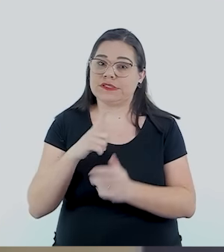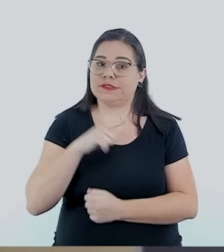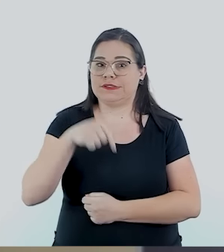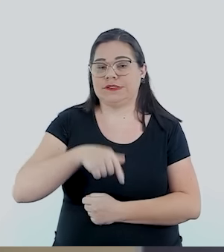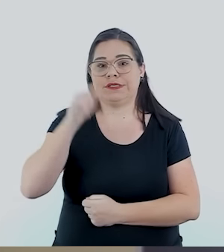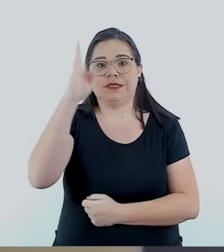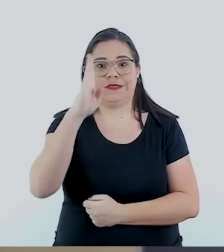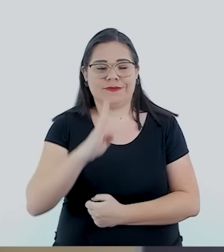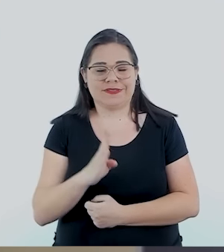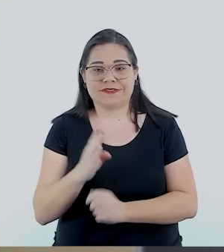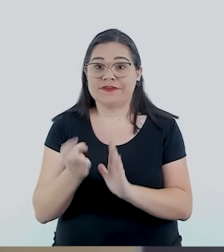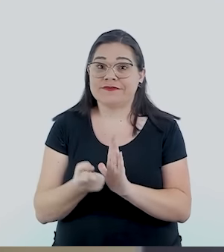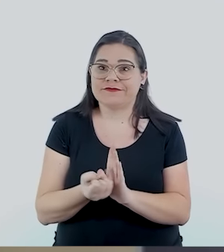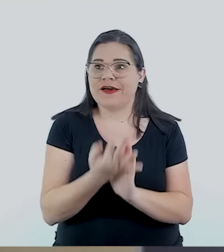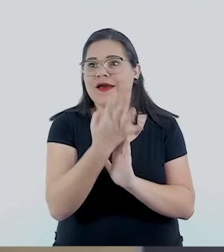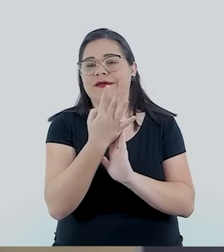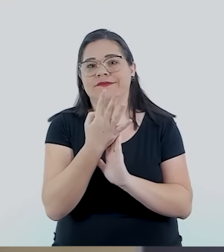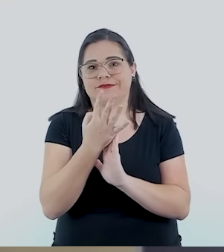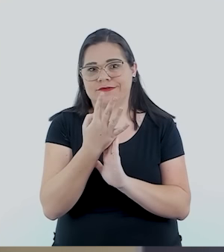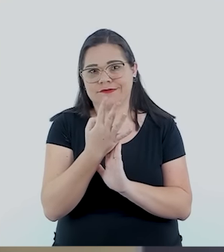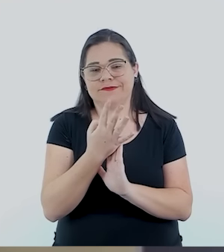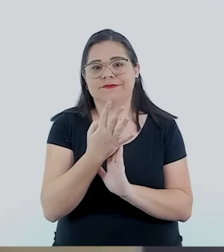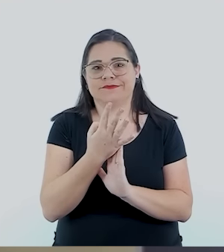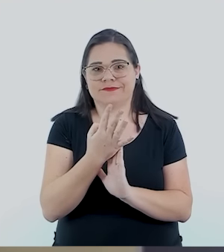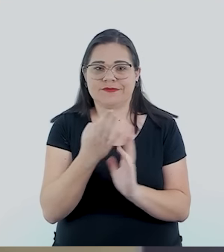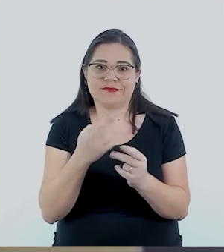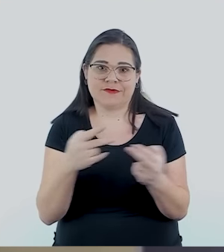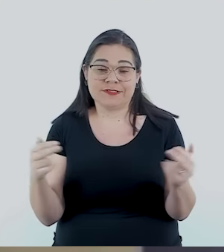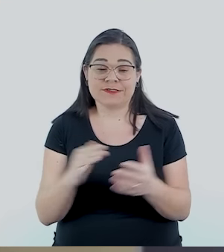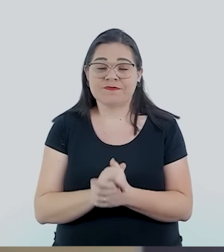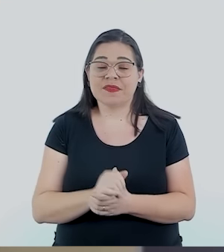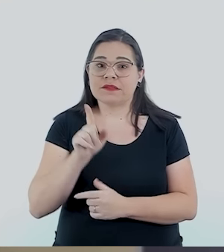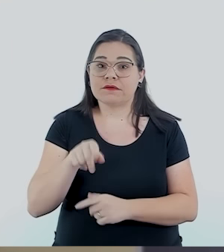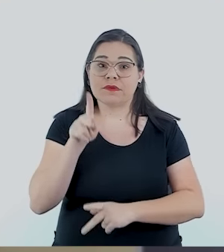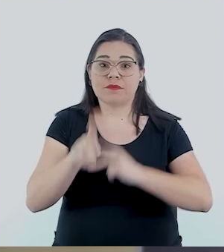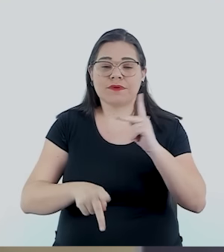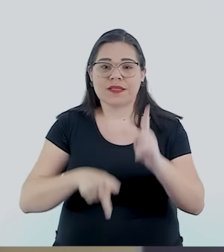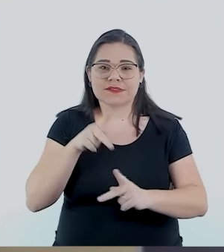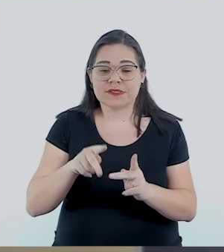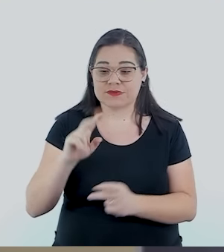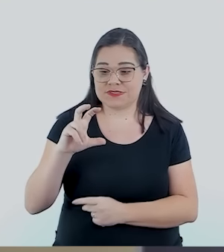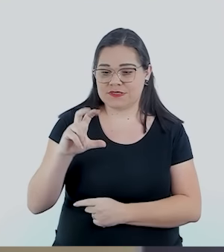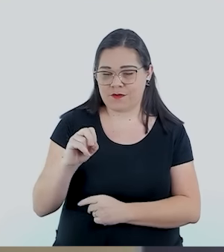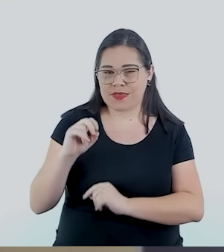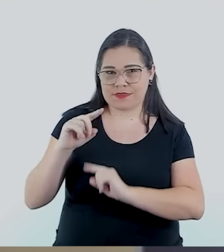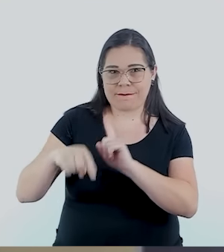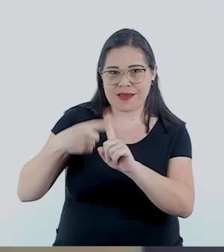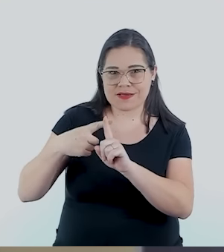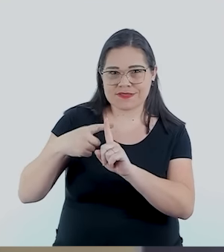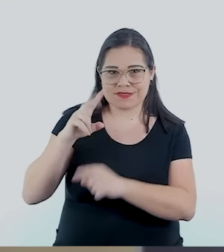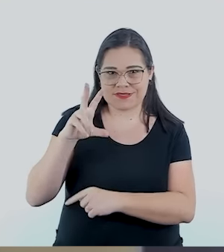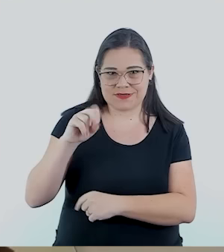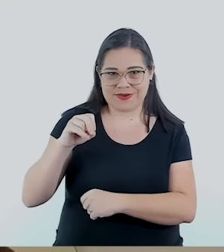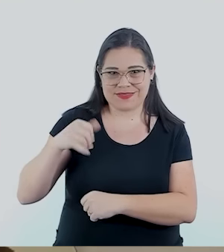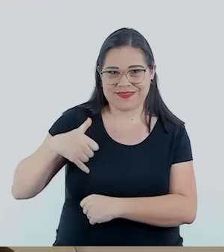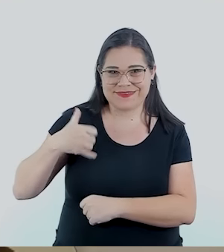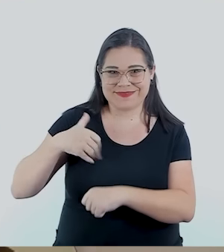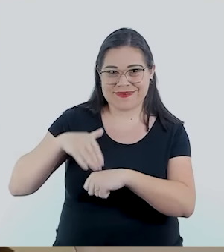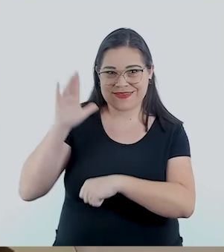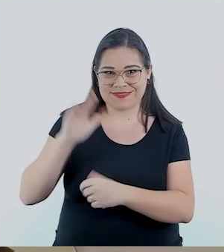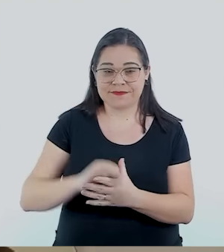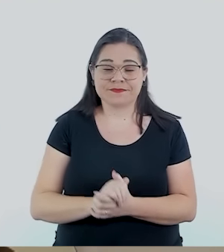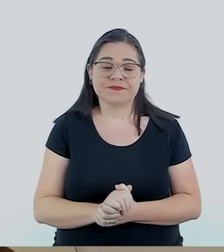nosso país né em várias esferas inclusive né E aí é uma população 50 mais então seria na verdade a